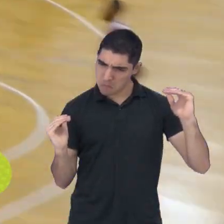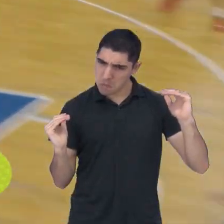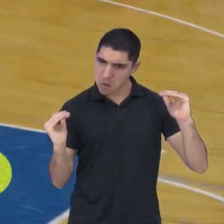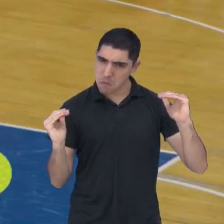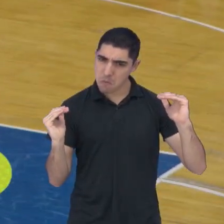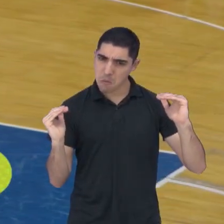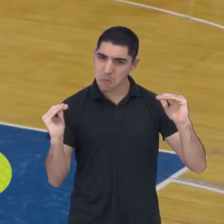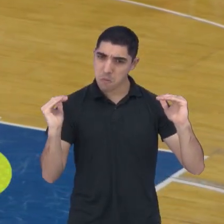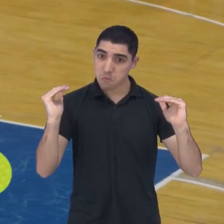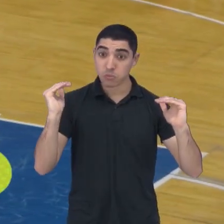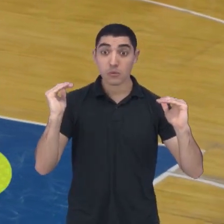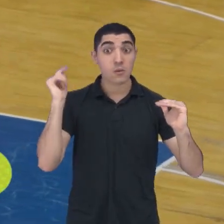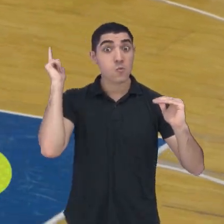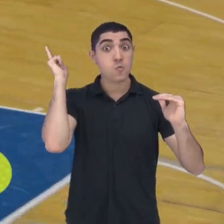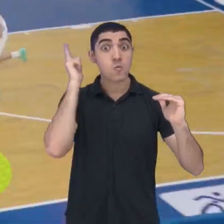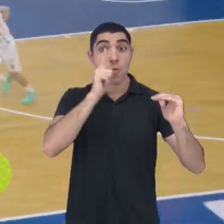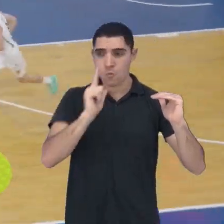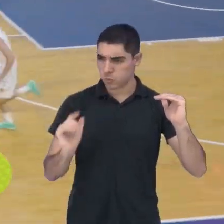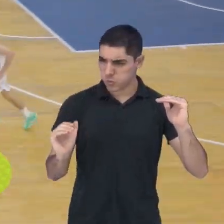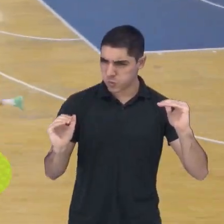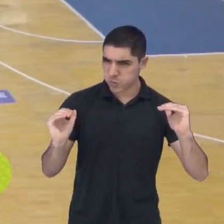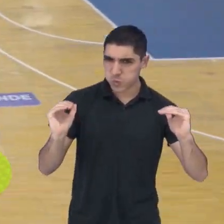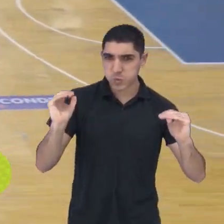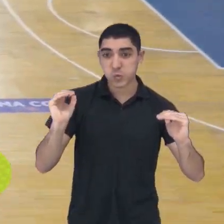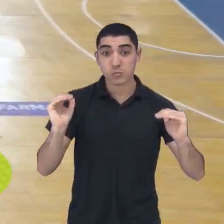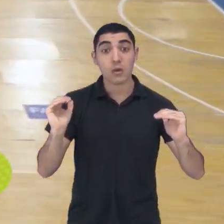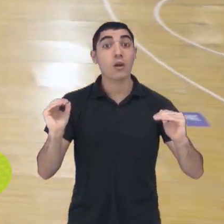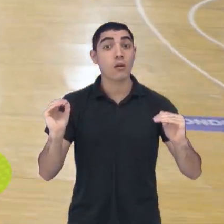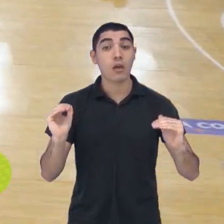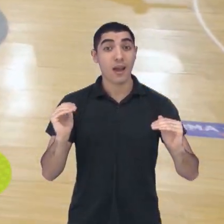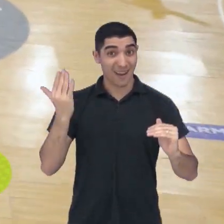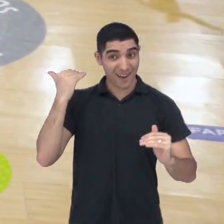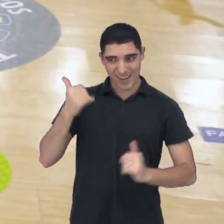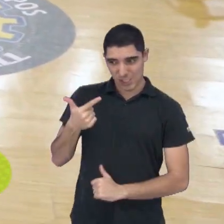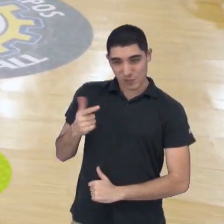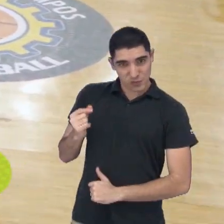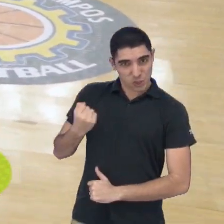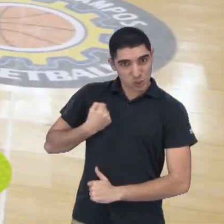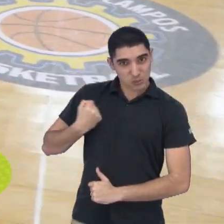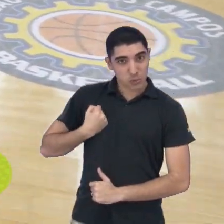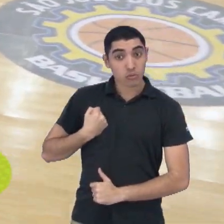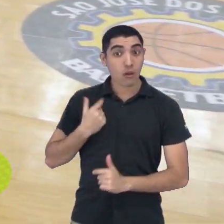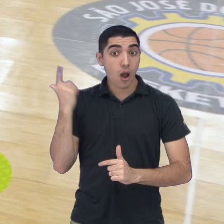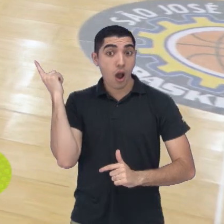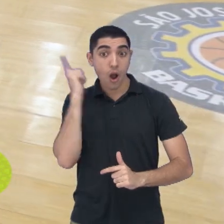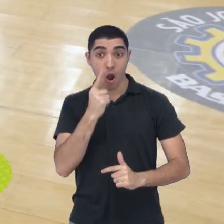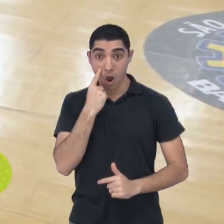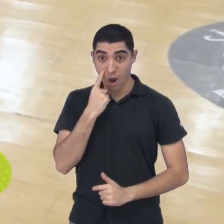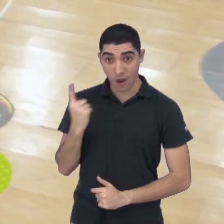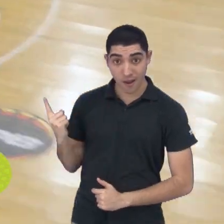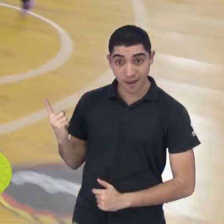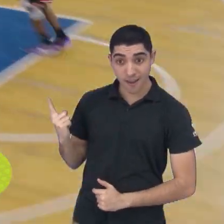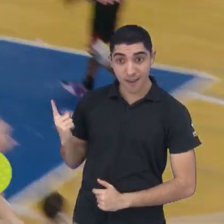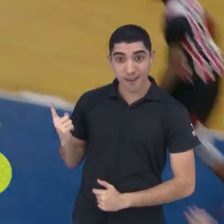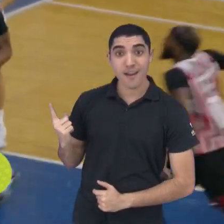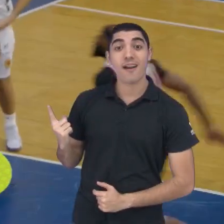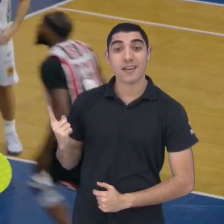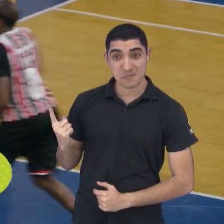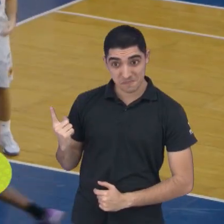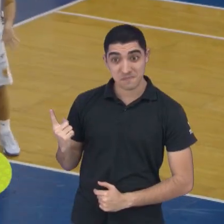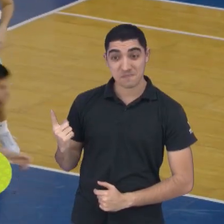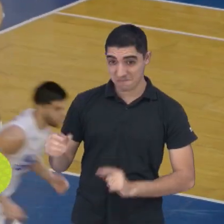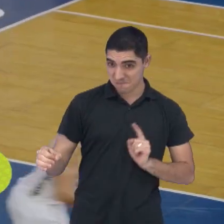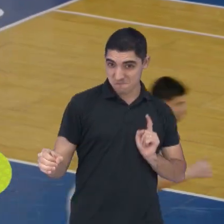a ponto o time cresceu. E a distância no placar foi caindo. A bola de 3 do Carbonari animou a equipe.